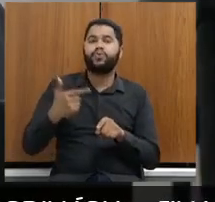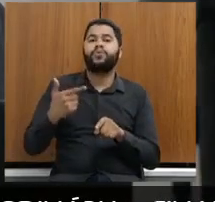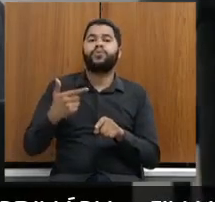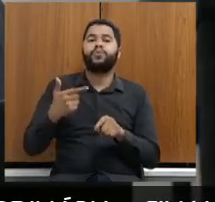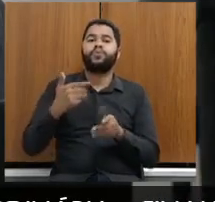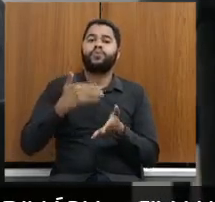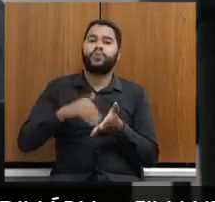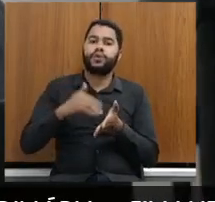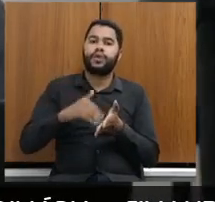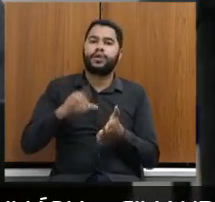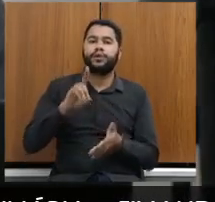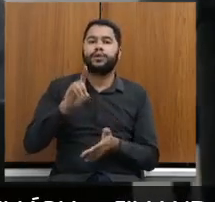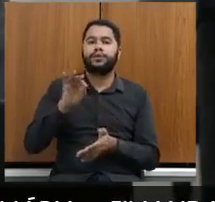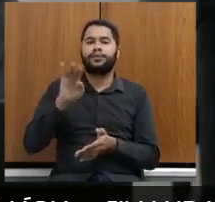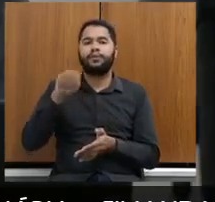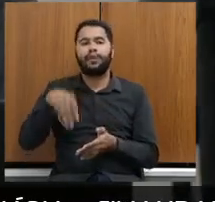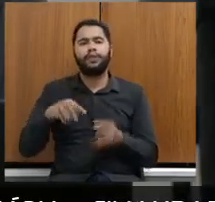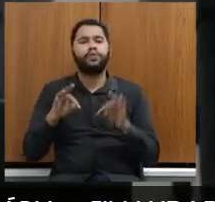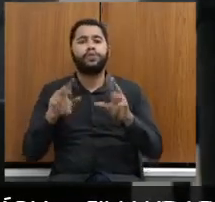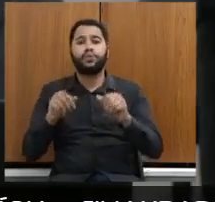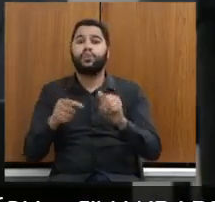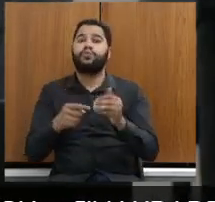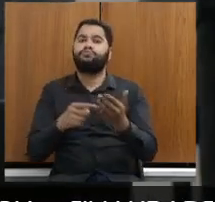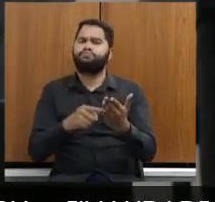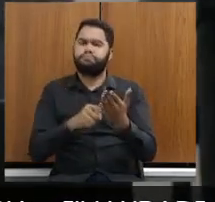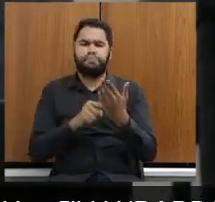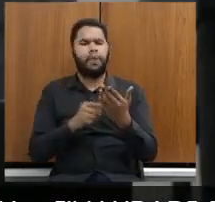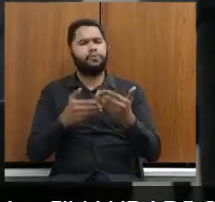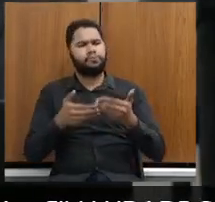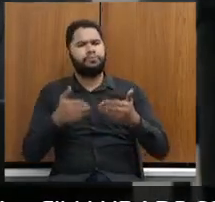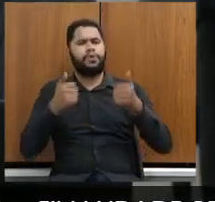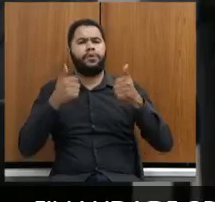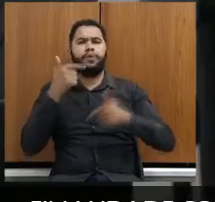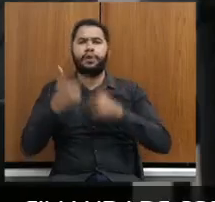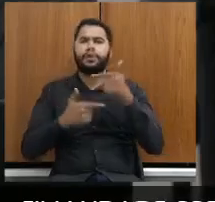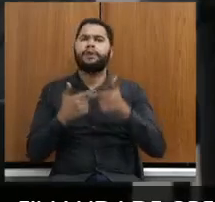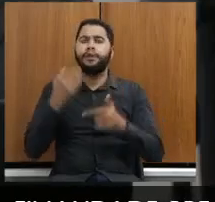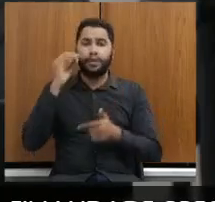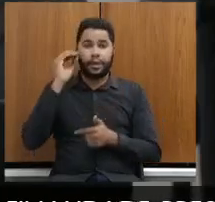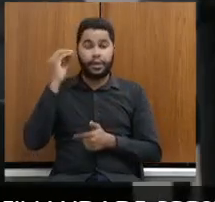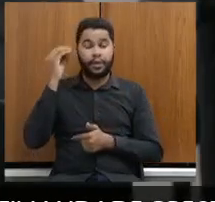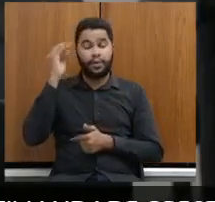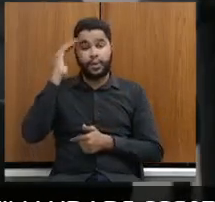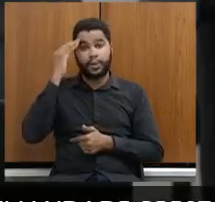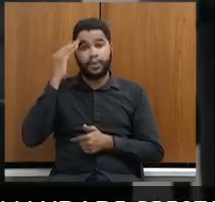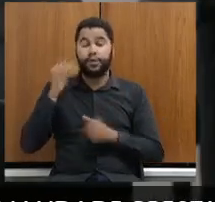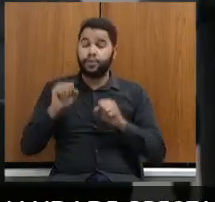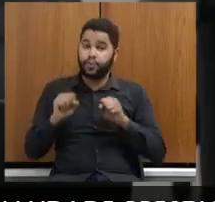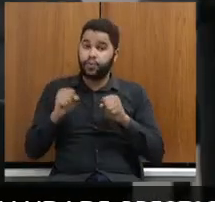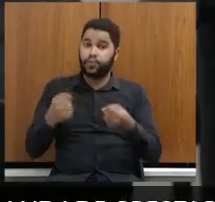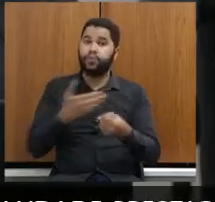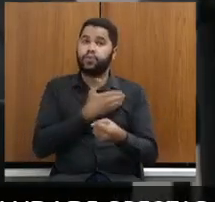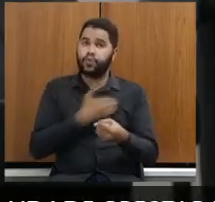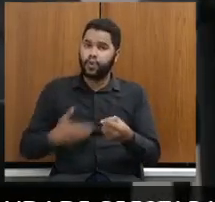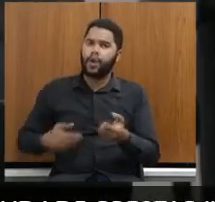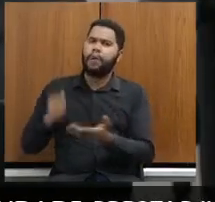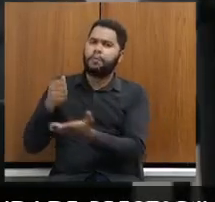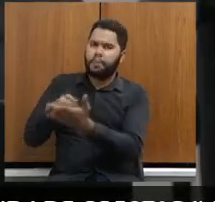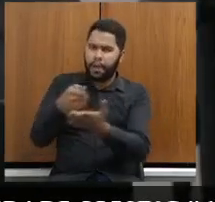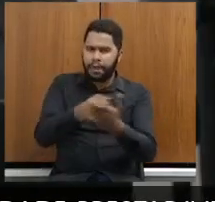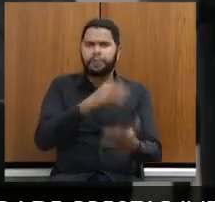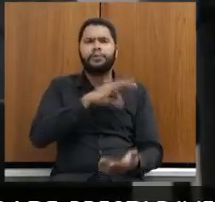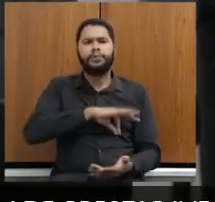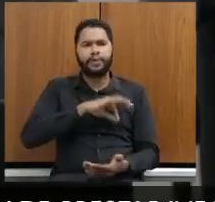do depen é todos eles buscam fazer Miró eu entendo o esforço do governo pagamento do salário em